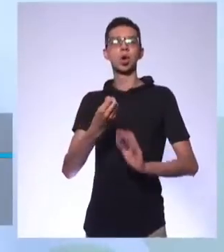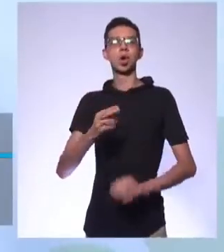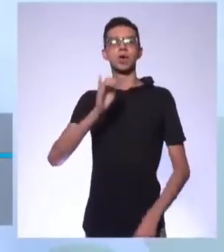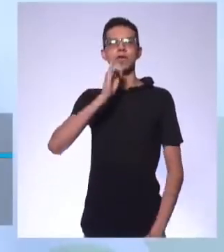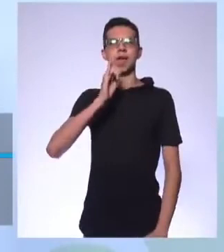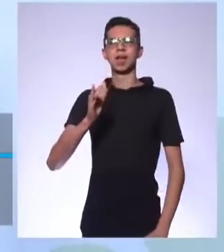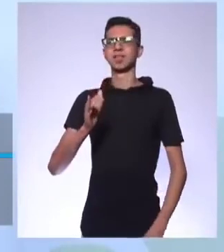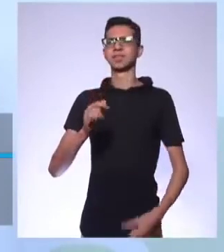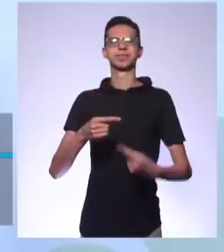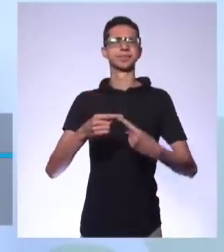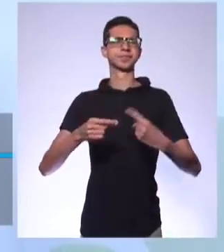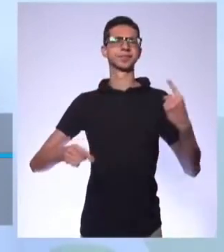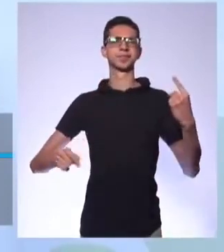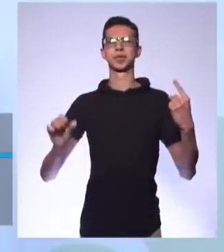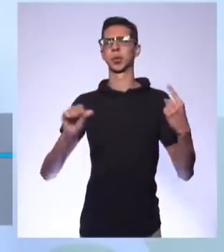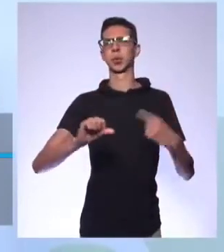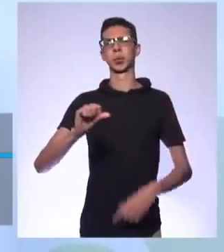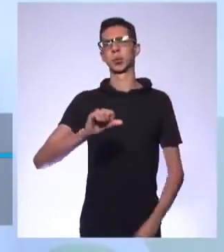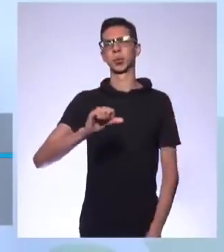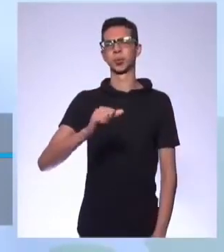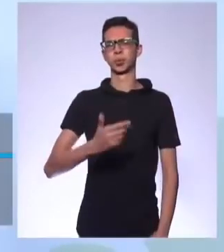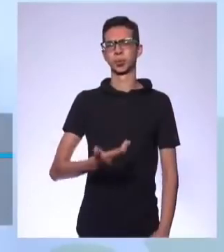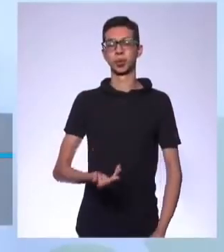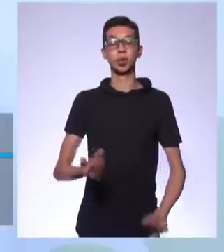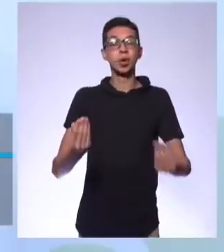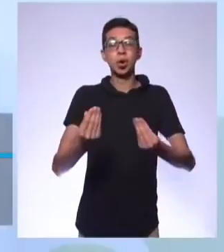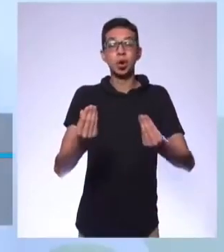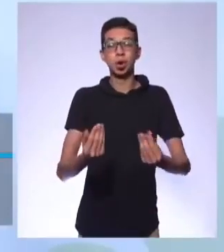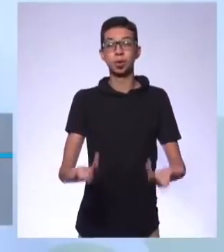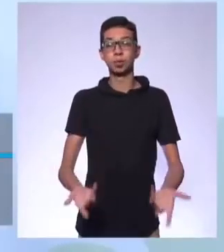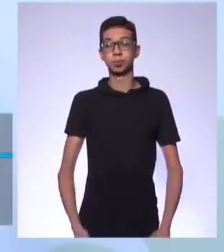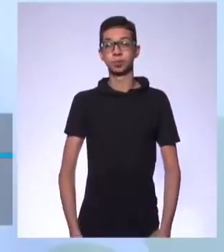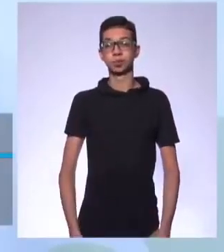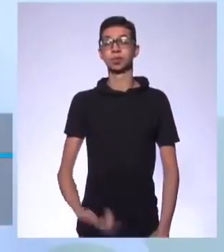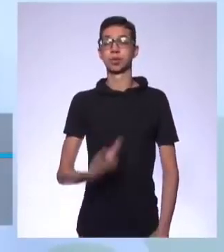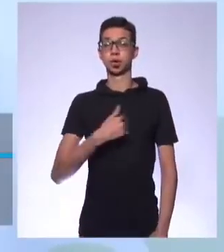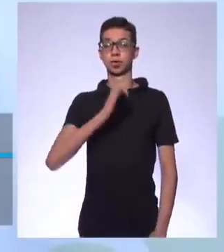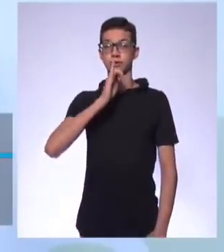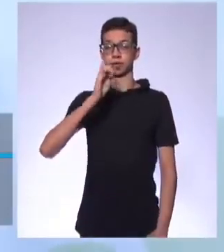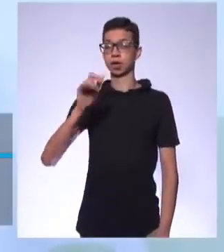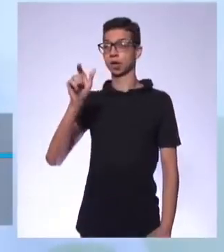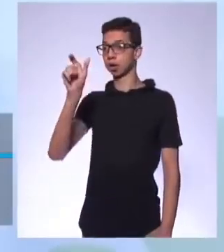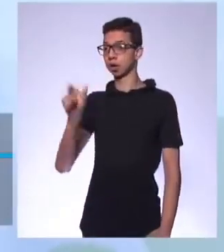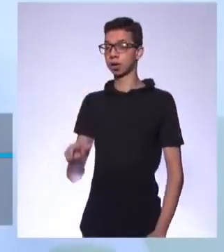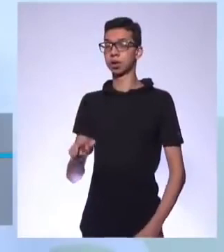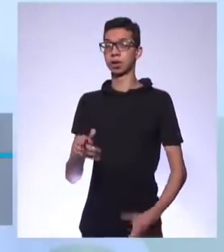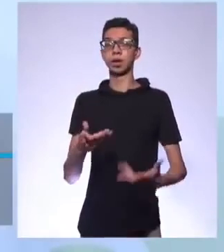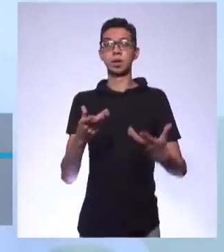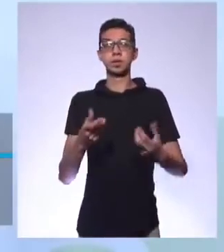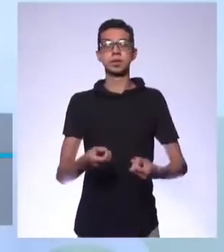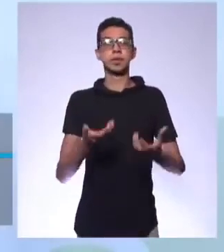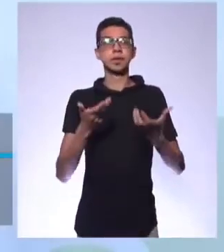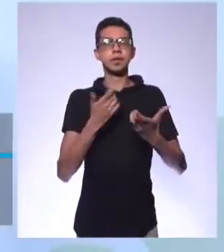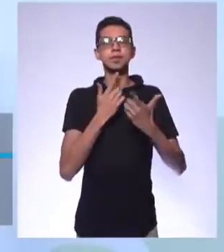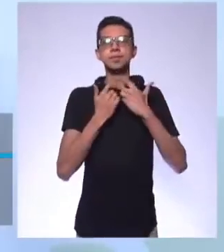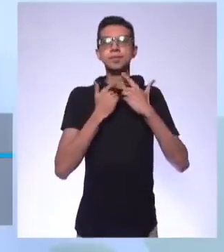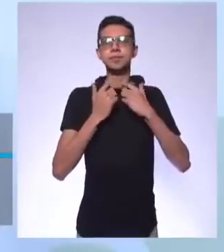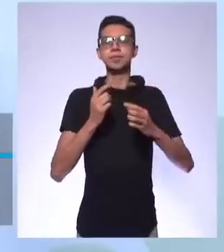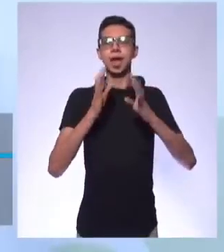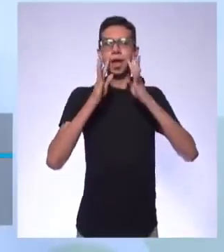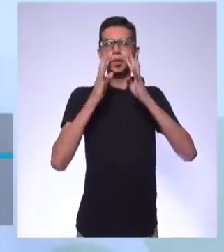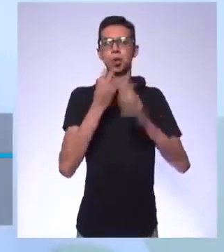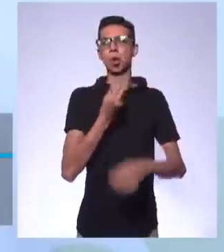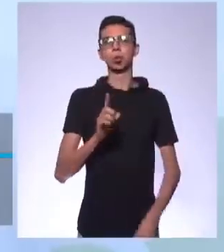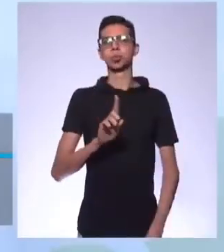Então, quais os argumentos que eu vou usar para convencer essa pessoa a assistir, no caso o filme, ou não assistir? A ler